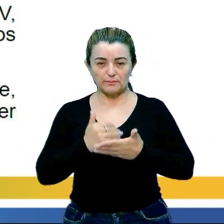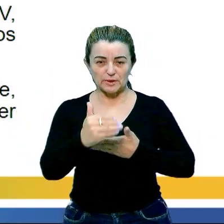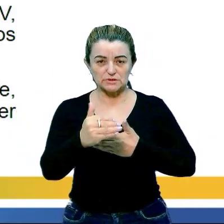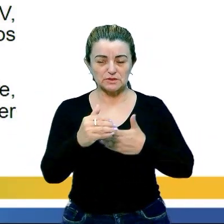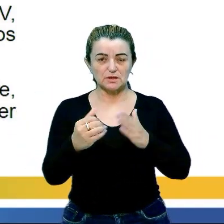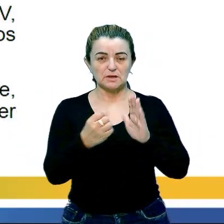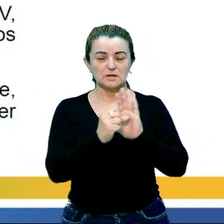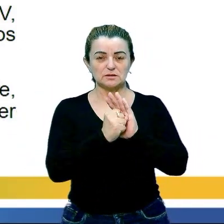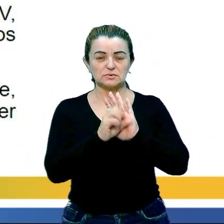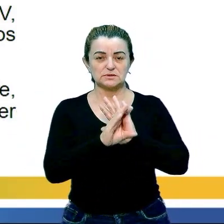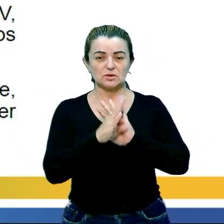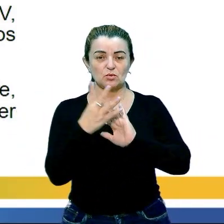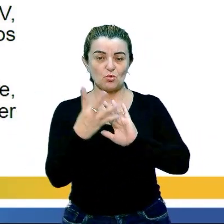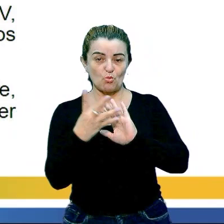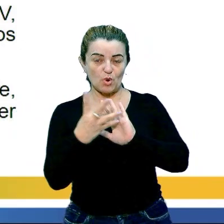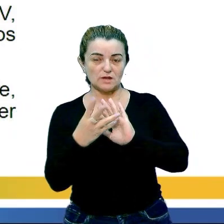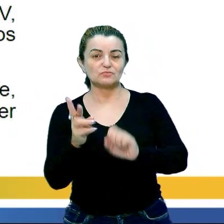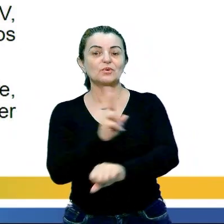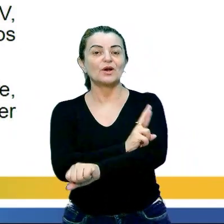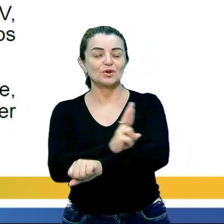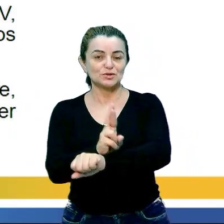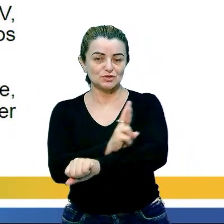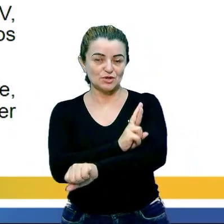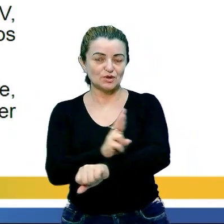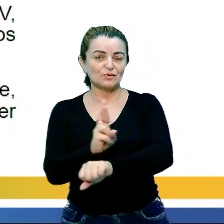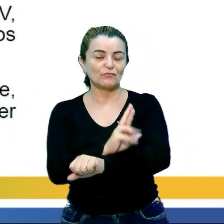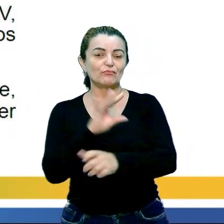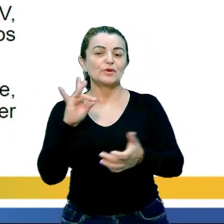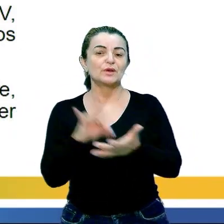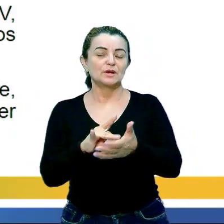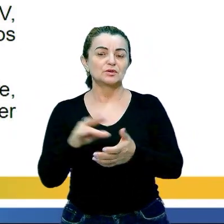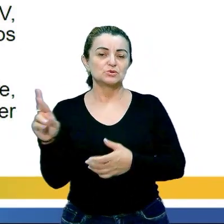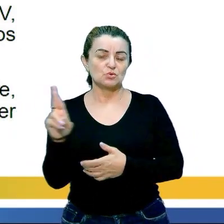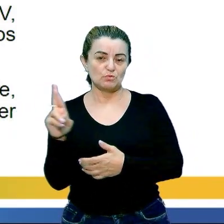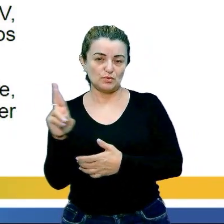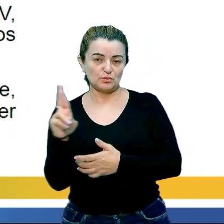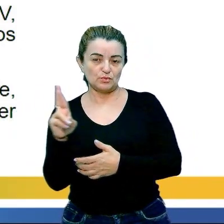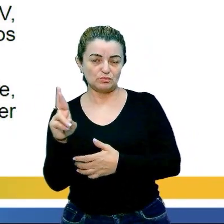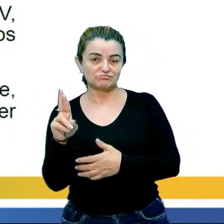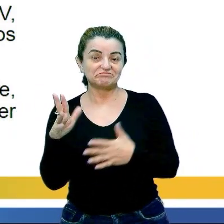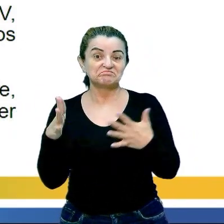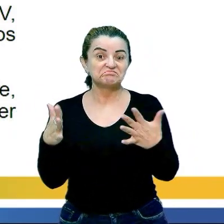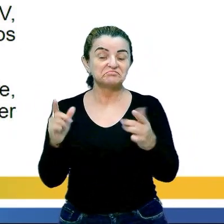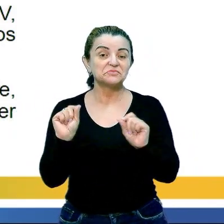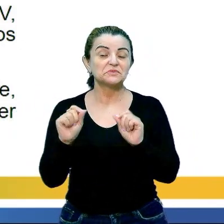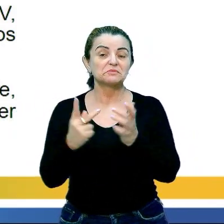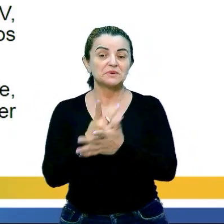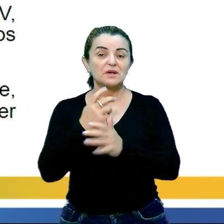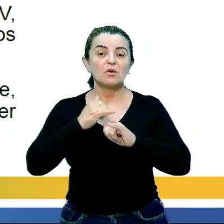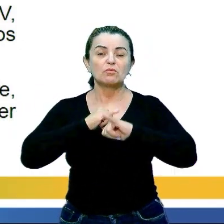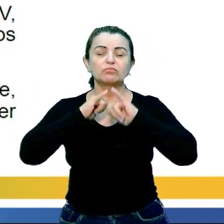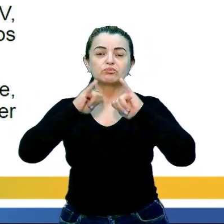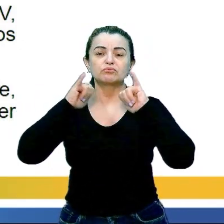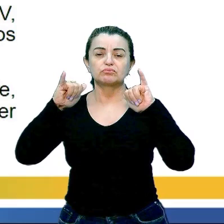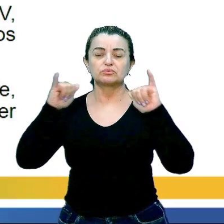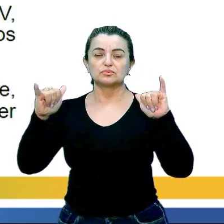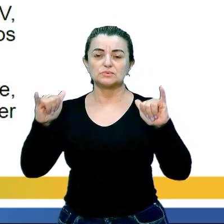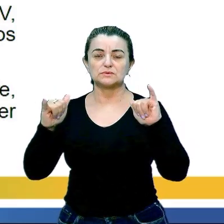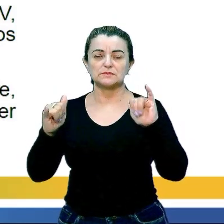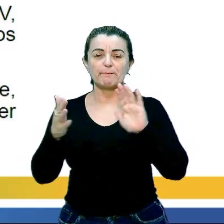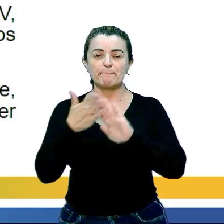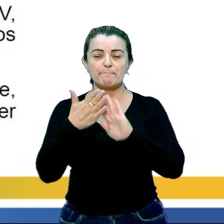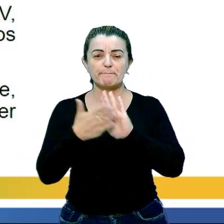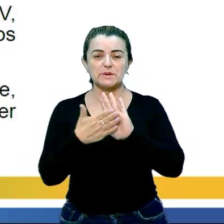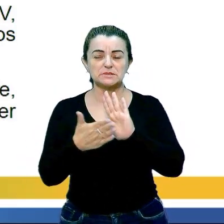IV tornou-se a religião oficial do Império Romano, implicou na divulgação dos princípios